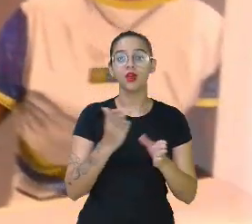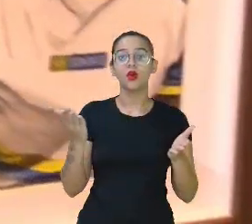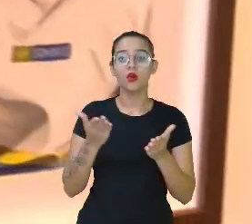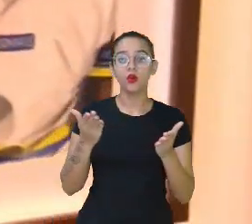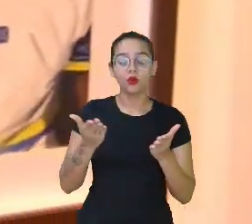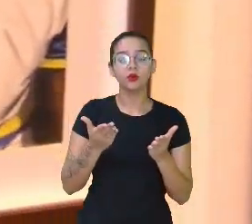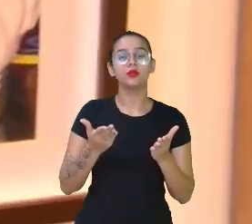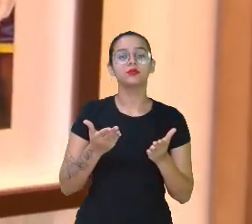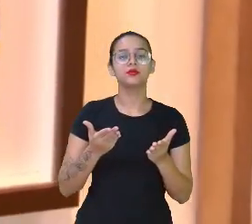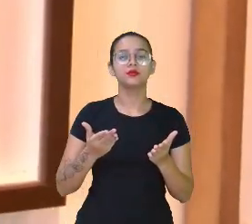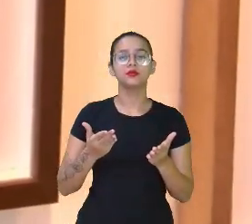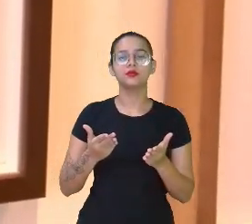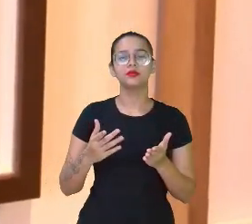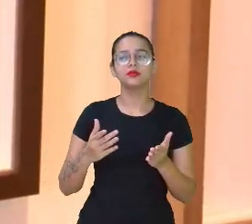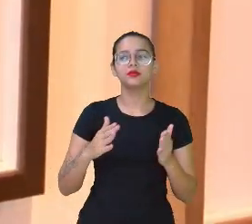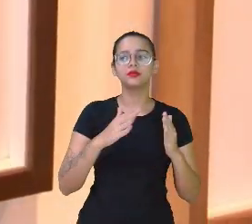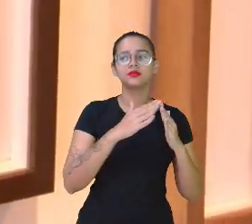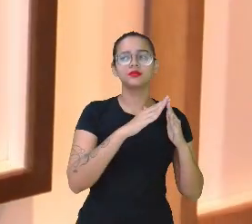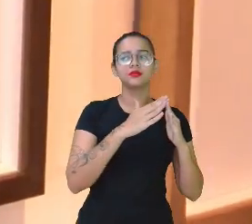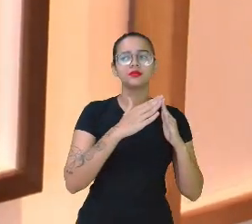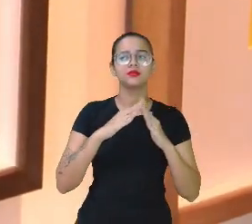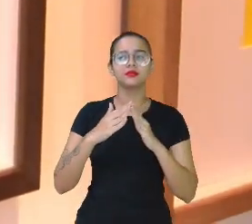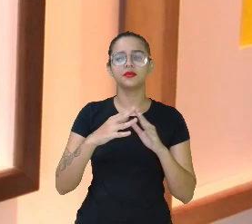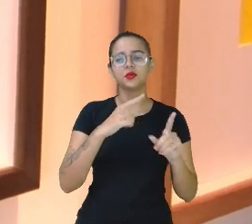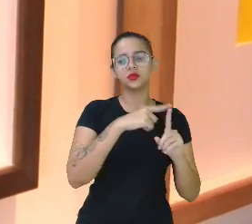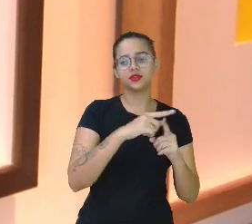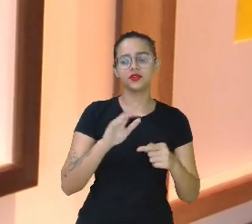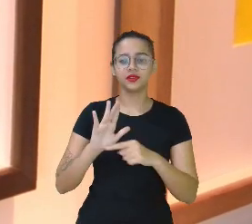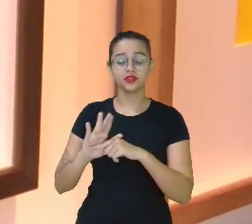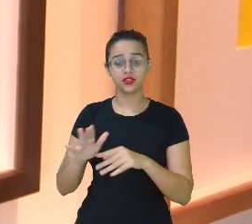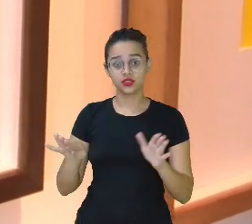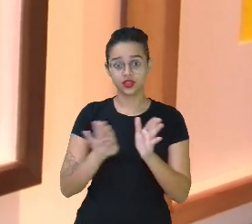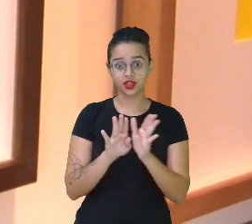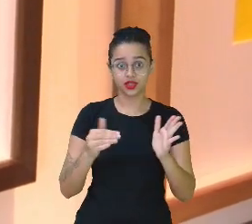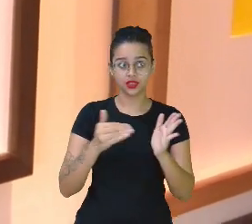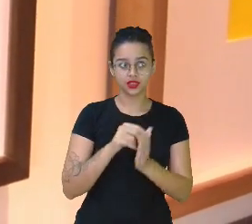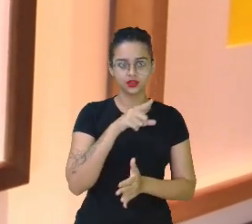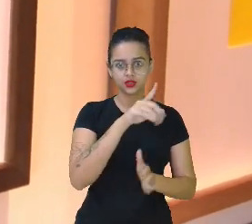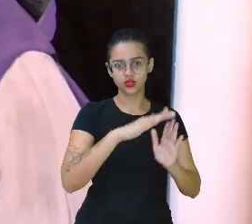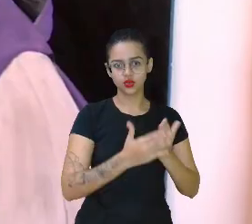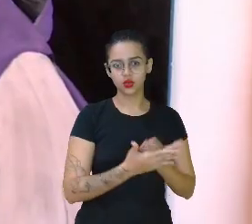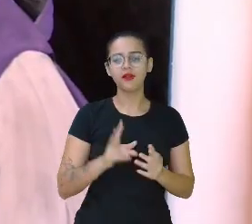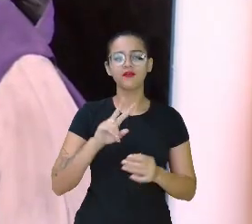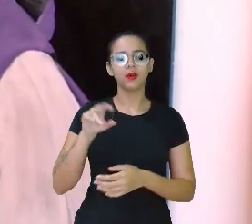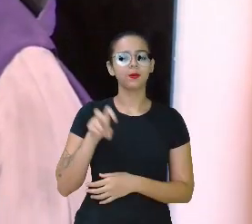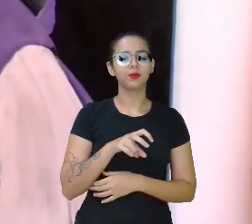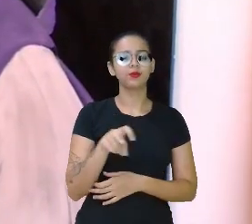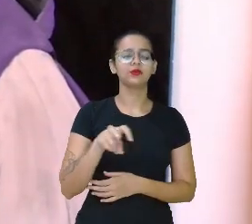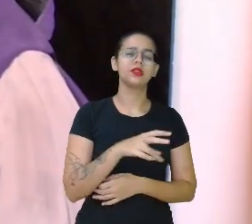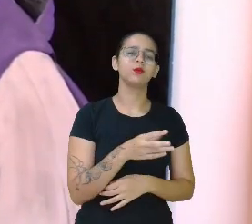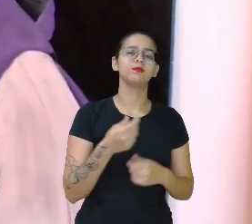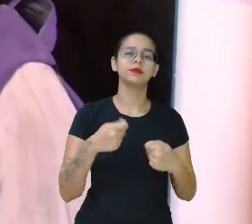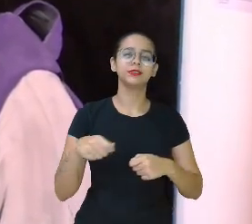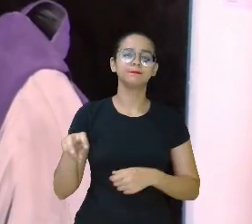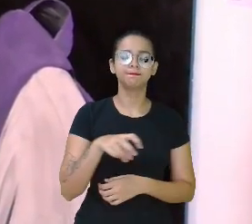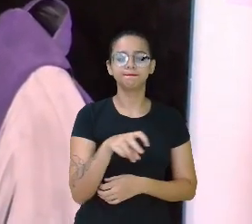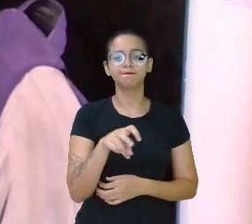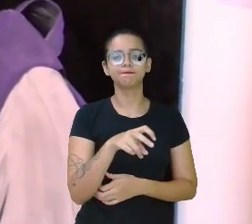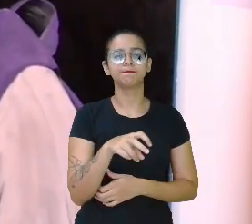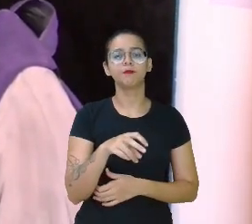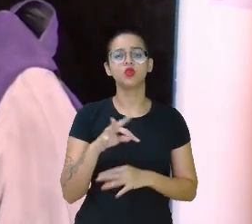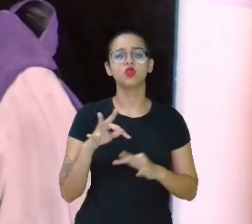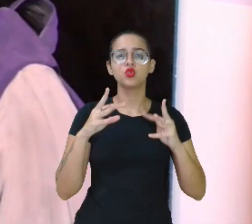Quem é de periferia, quem não tem um transporte para chegar até a escola, que vai andando, então você driblar tudo aquilo, né?